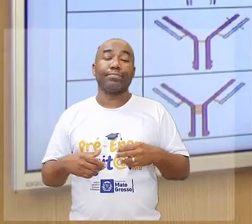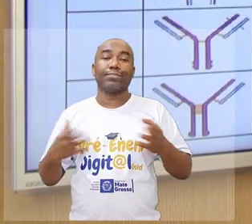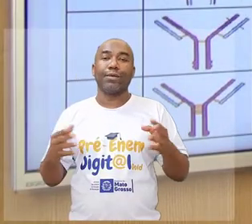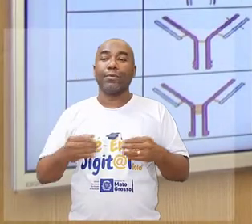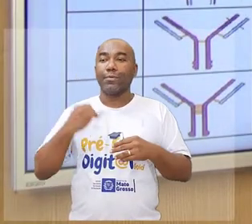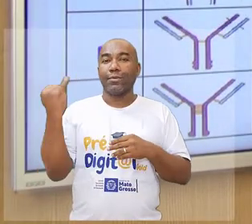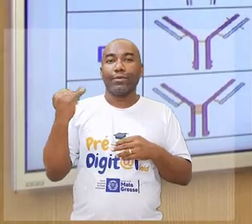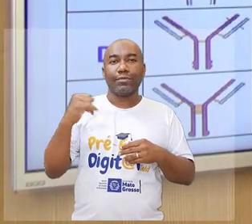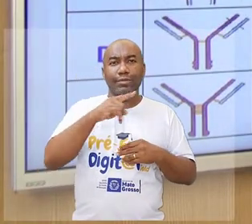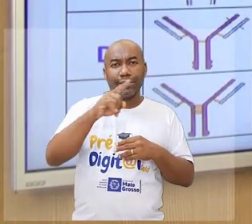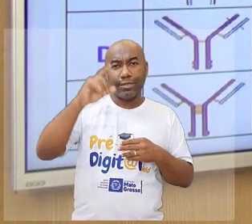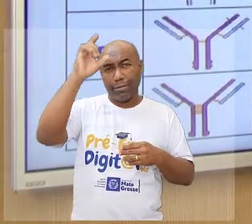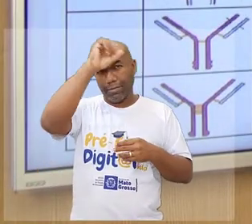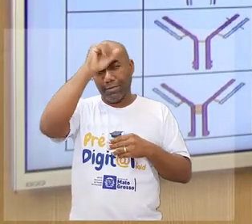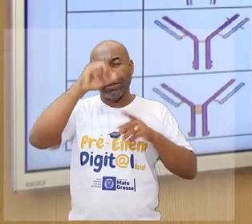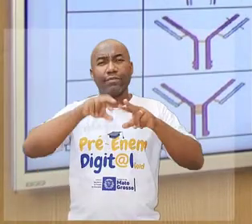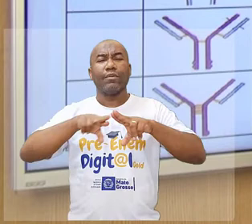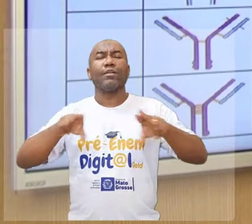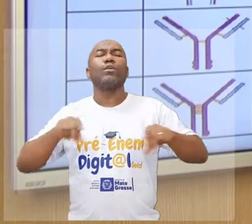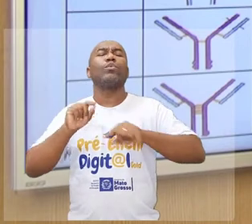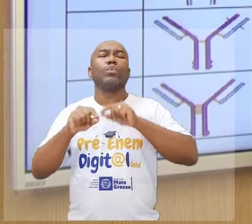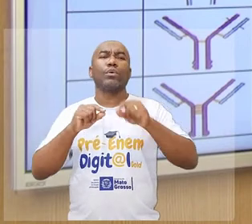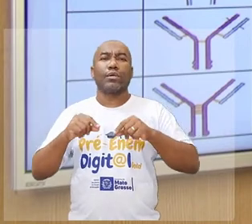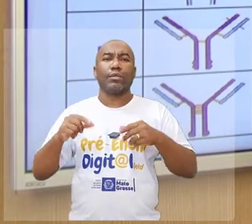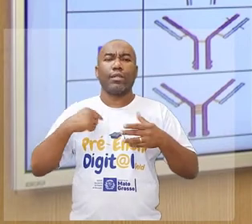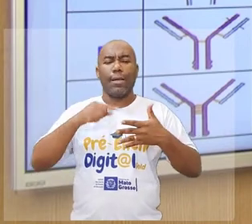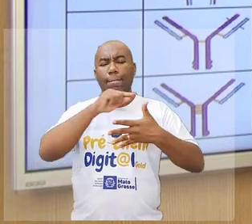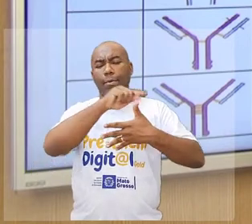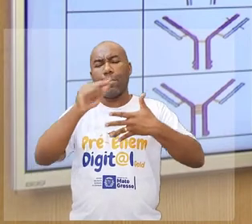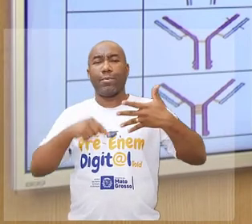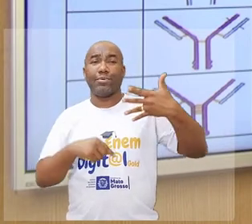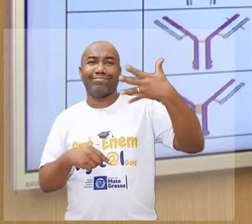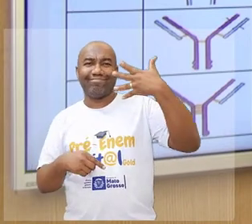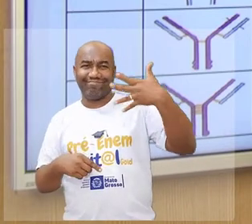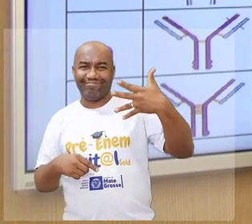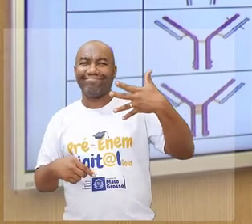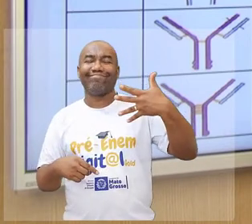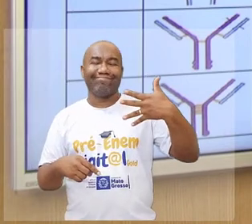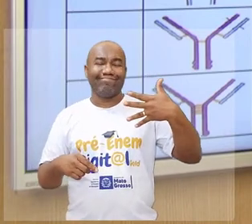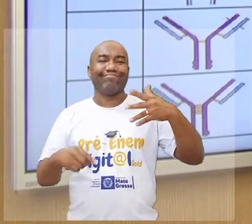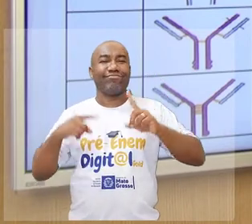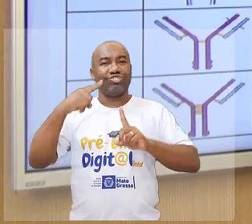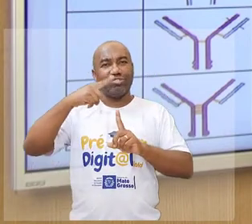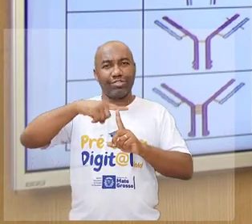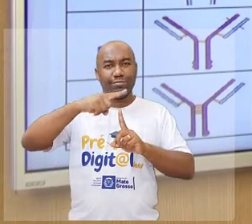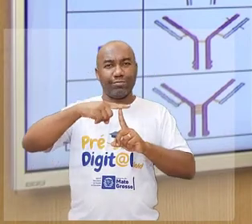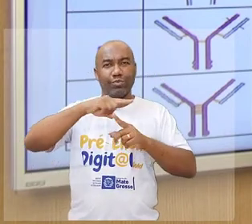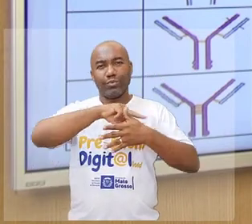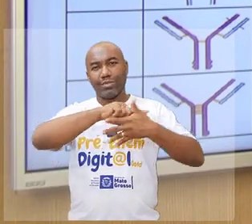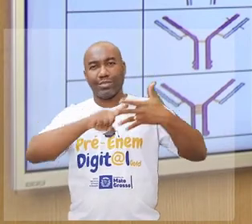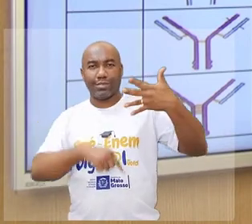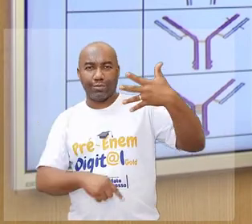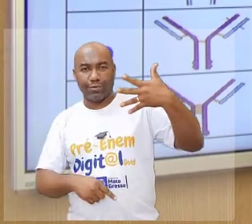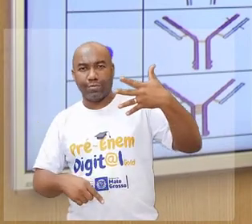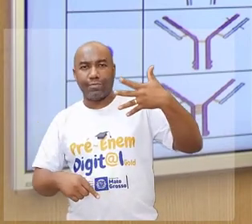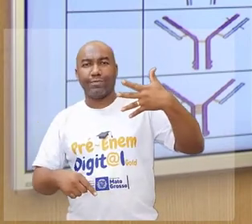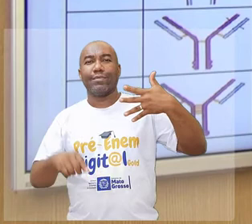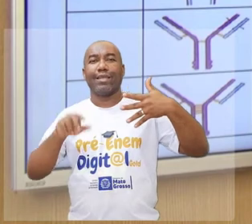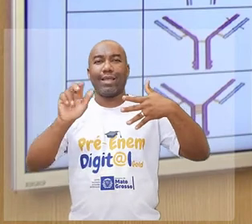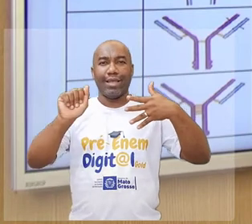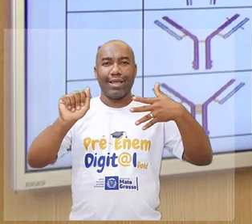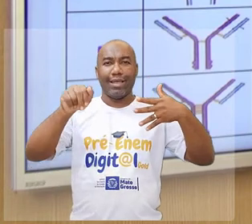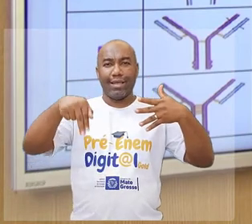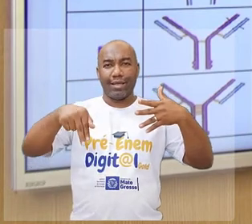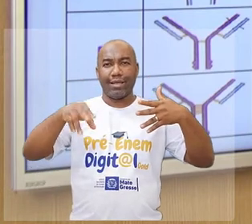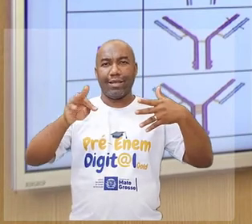existem 5 tipos diferentes de anticorpos. Como essas proteínas, elas são chamadas